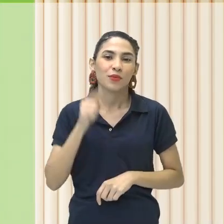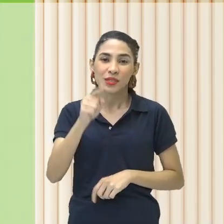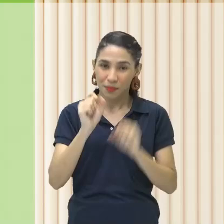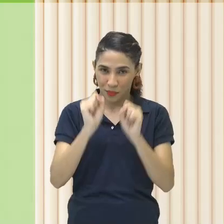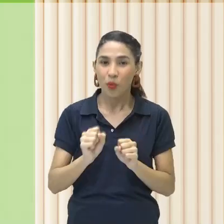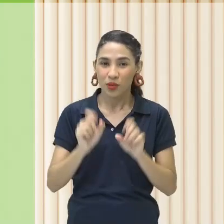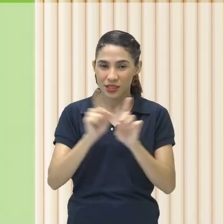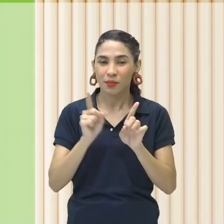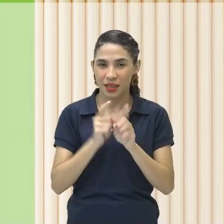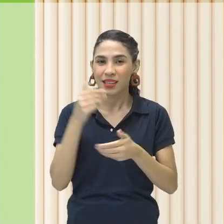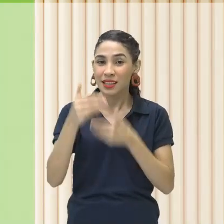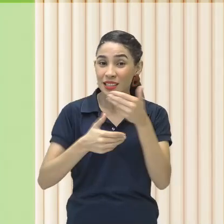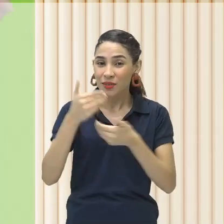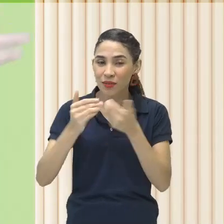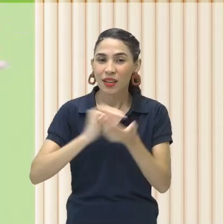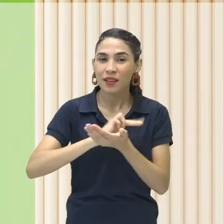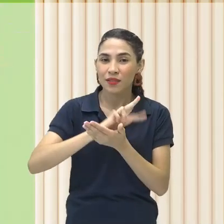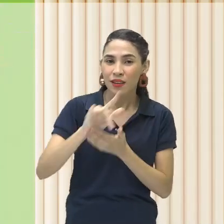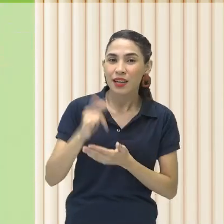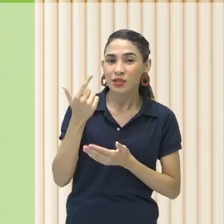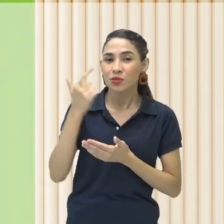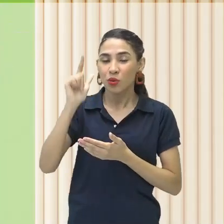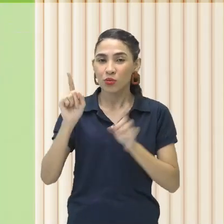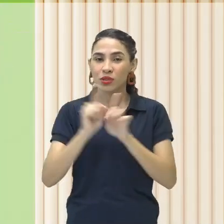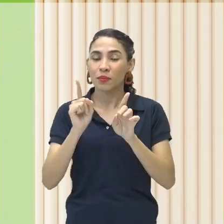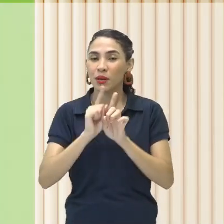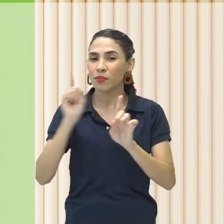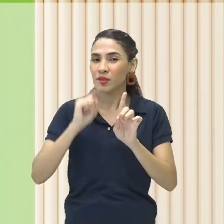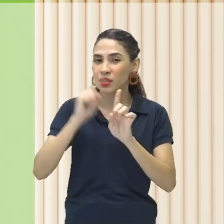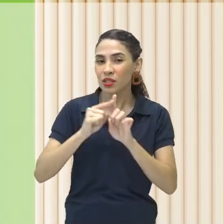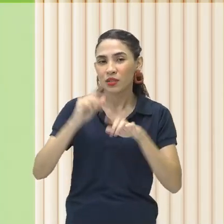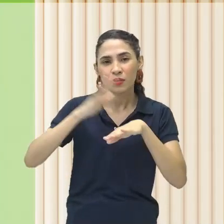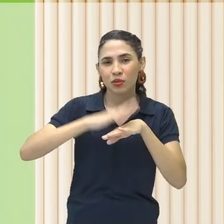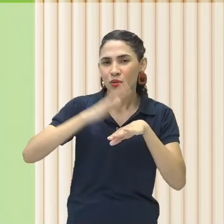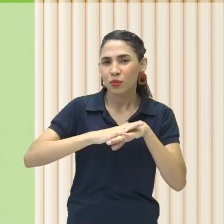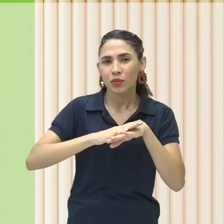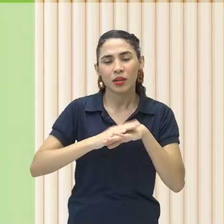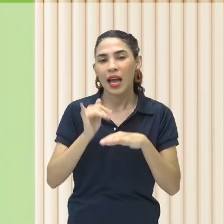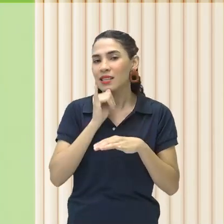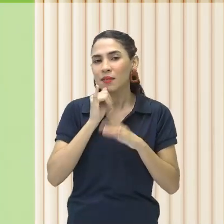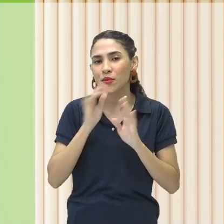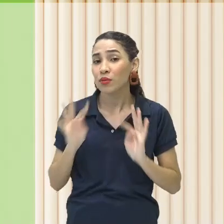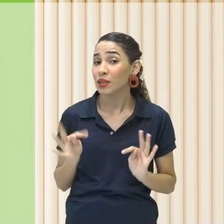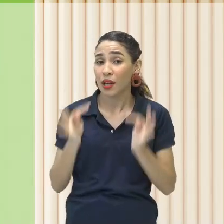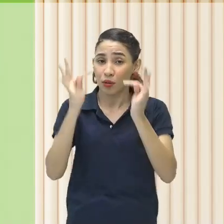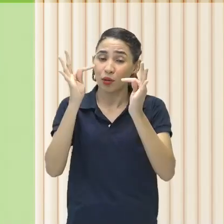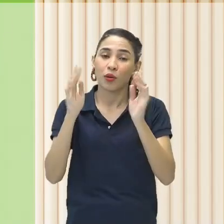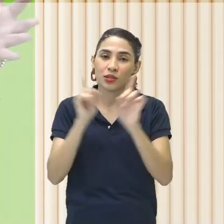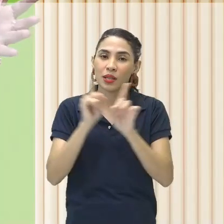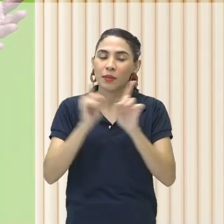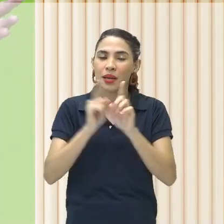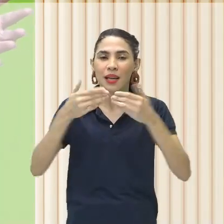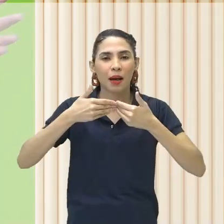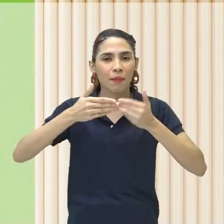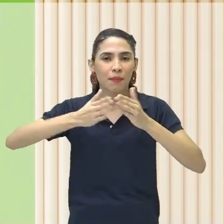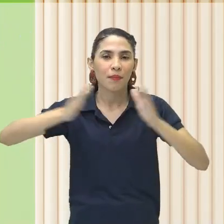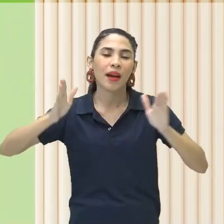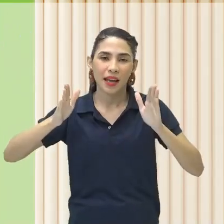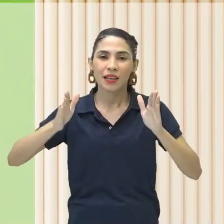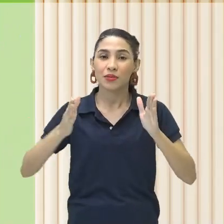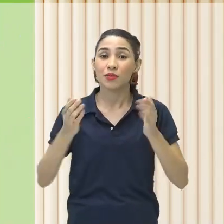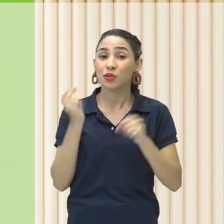aí desenvolver várias outras coisas, né? Então, o desenvolvimento tecnológico está aí aberto e